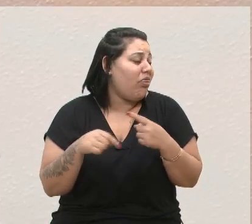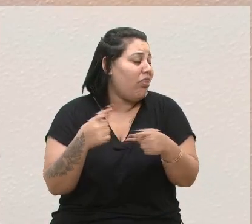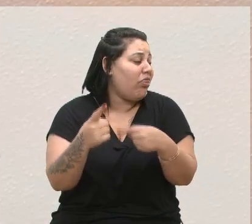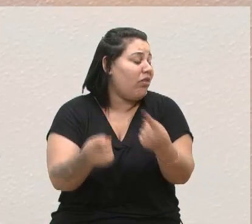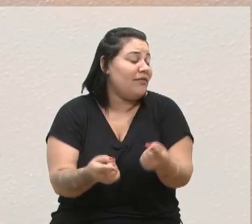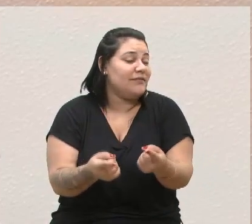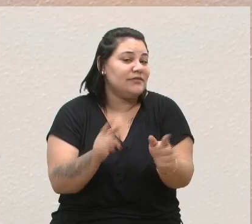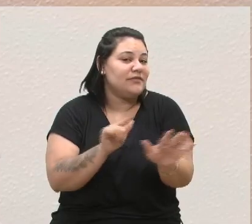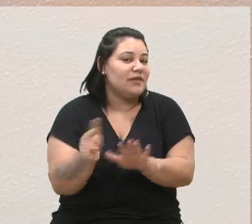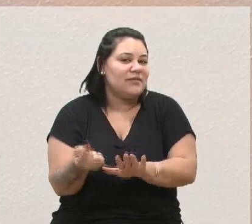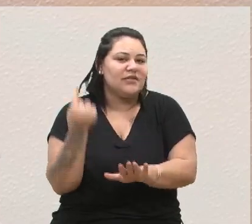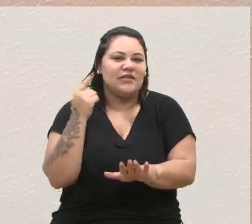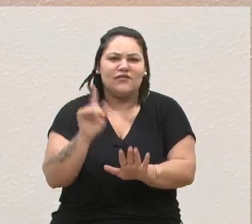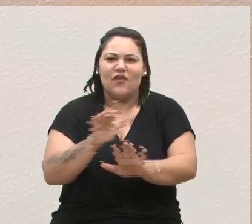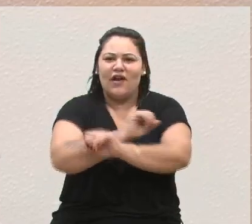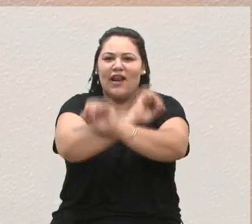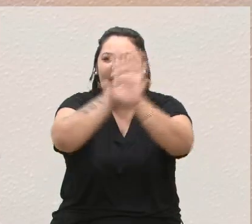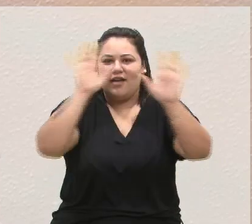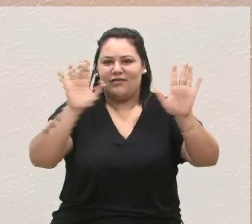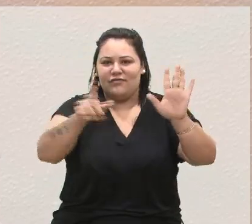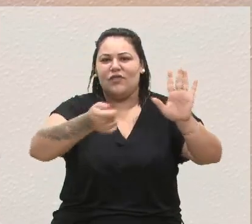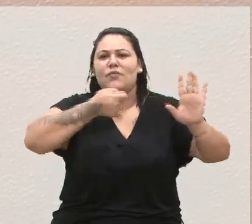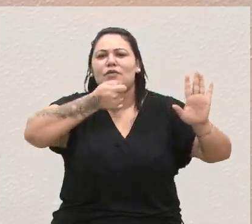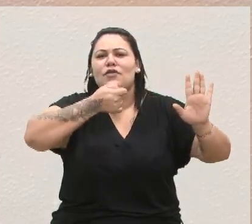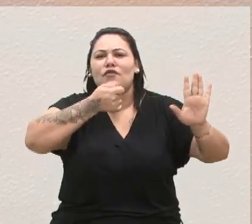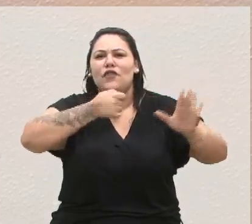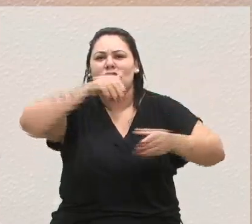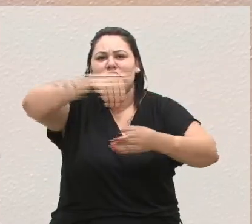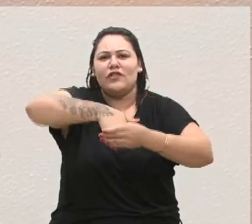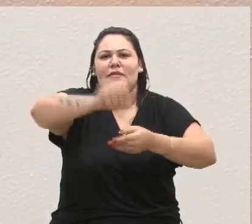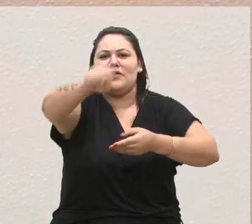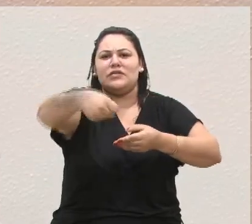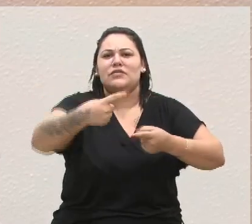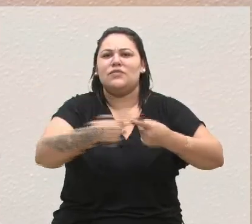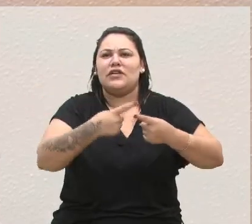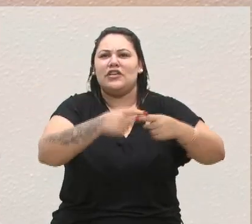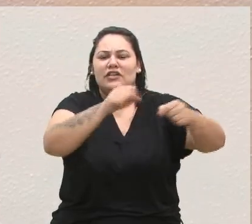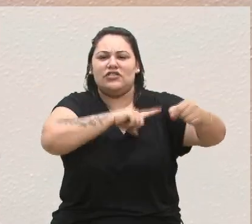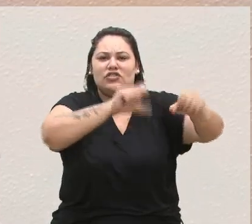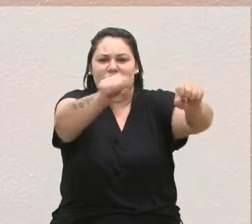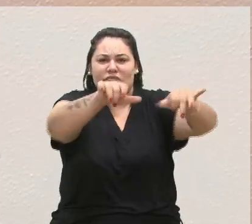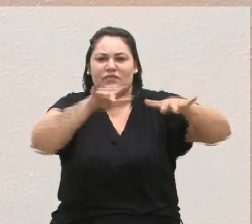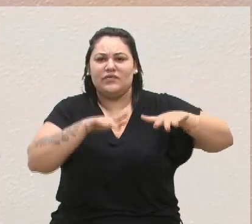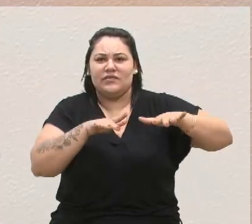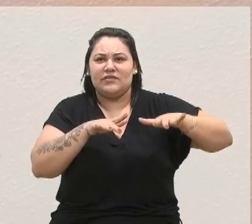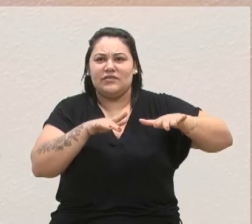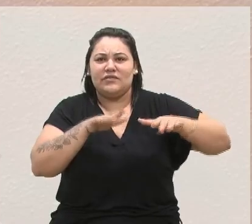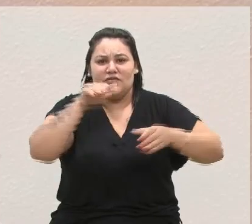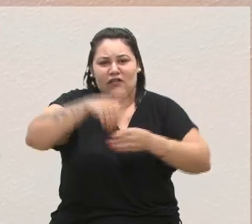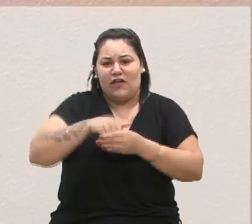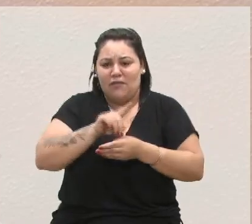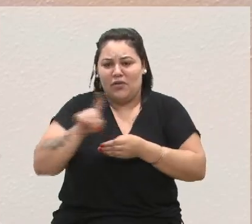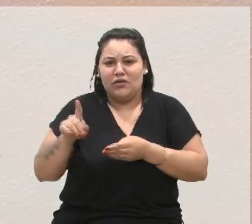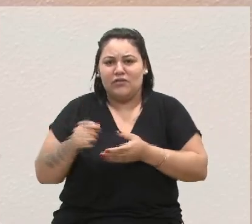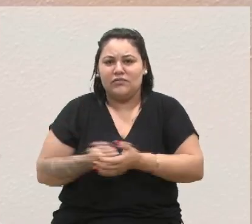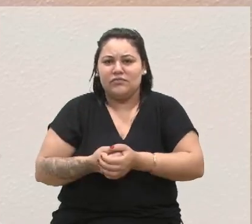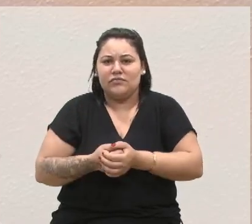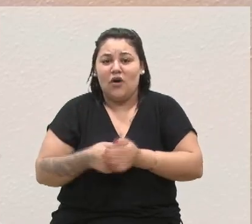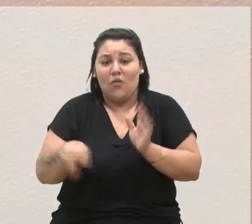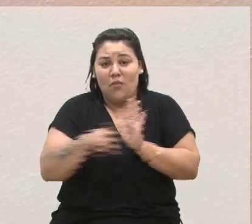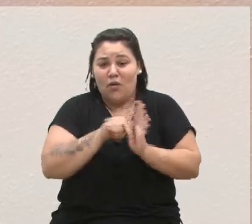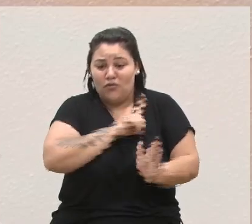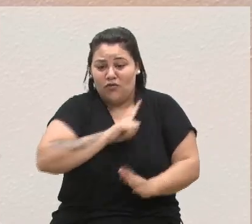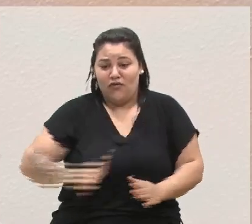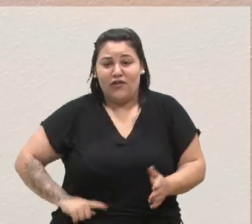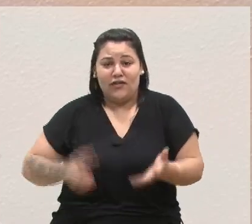aqui. Vocês foram para o microfone e foram votar pelo sim porque tinha uma plateia aqui, porque senão vocês votavam pelo não. O teu próprio governo quer fazer